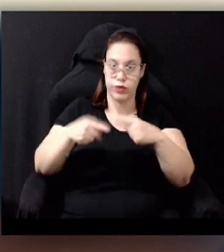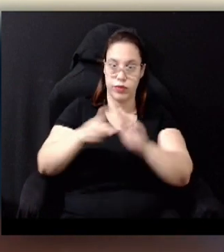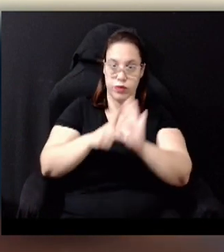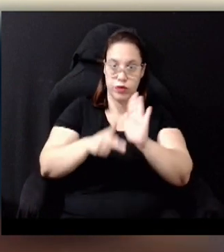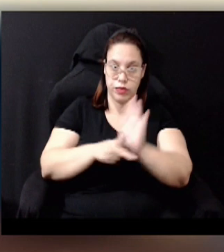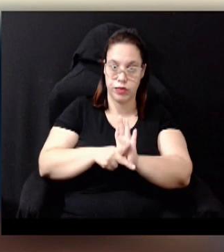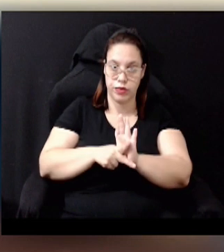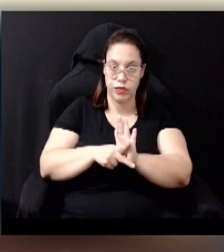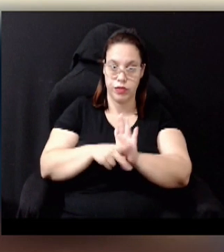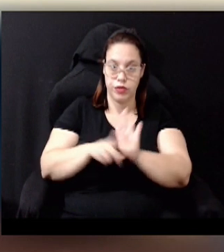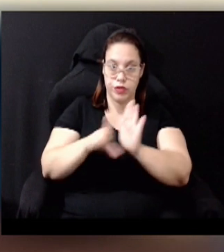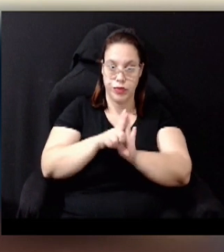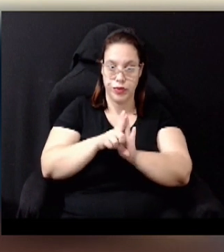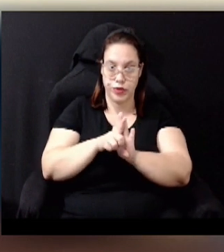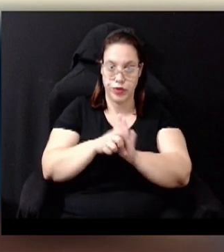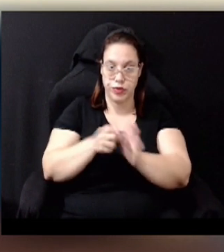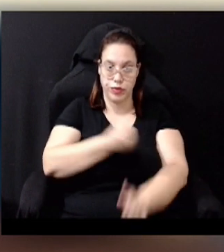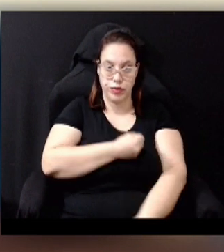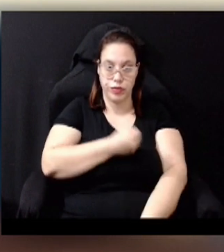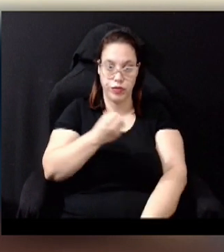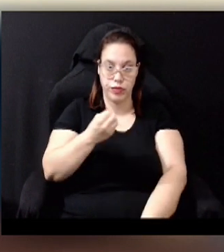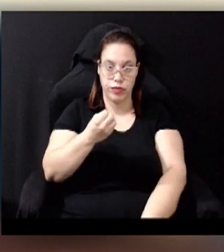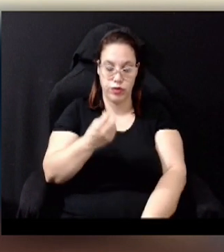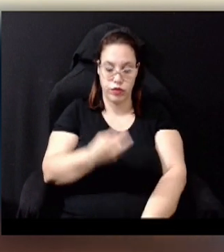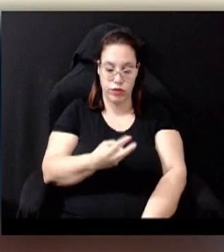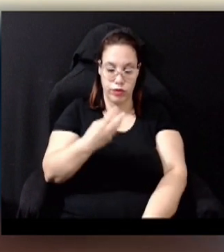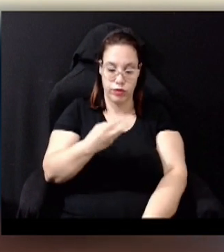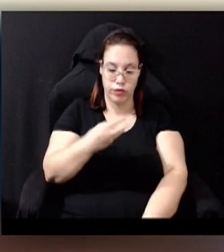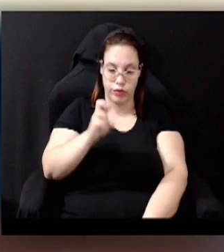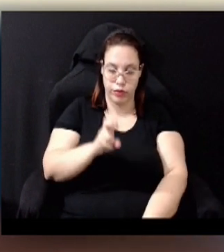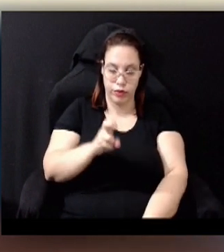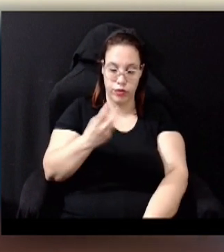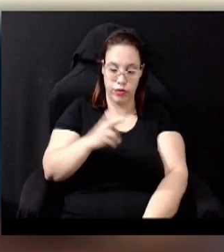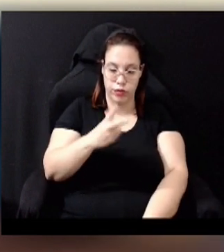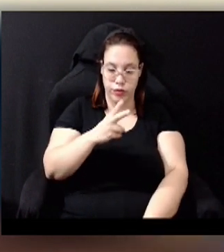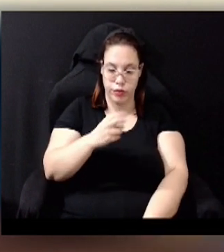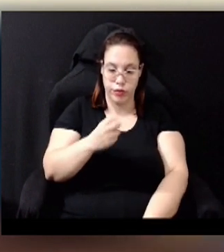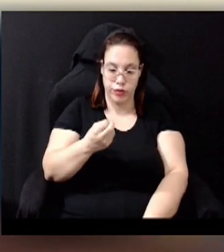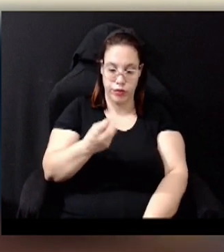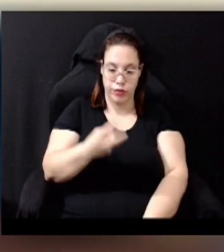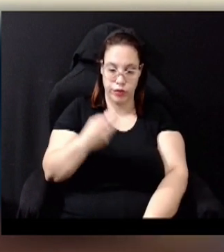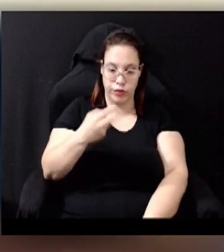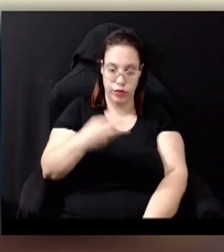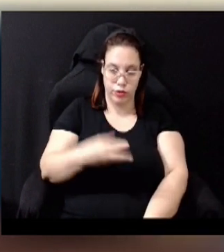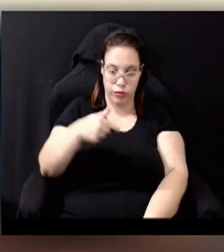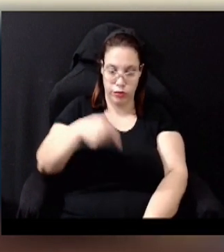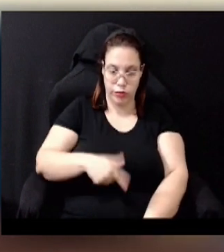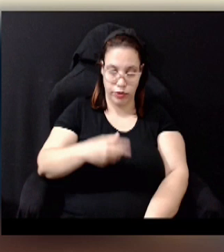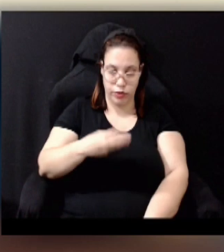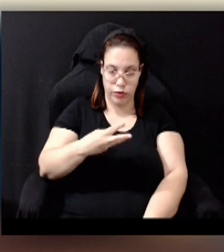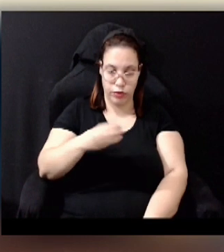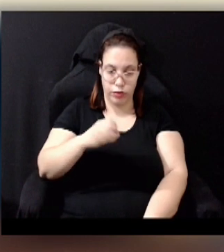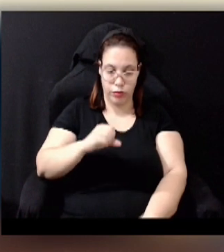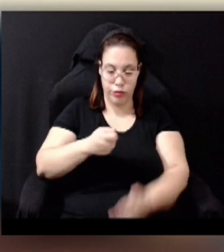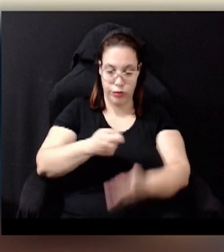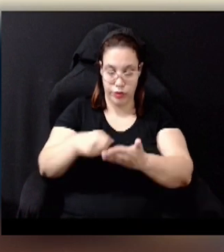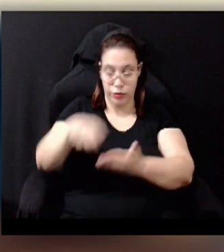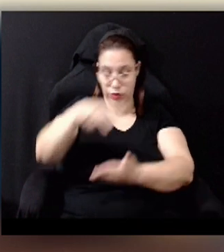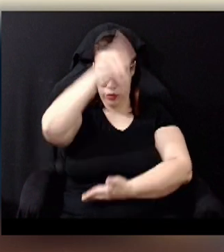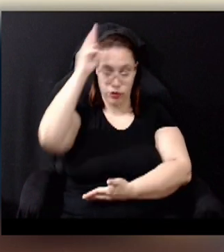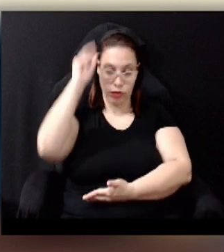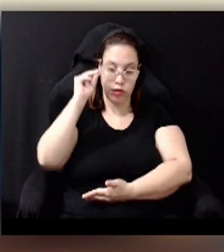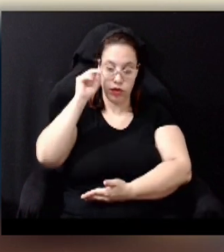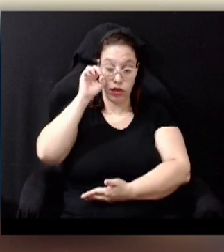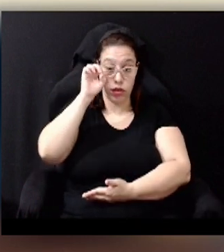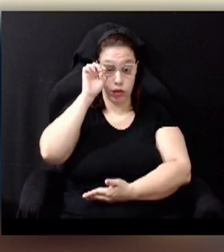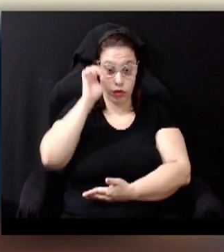lei número 235/22, processo número 237392, de autoria do prefeito municipal, que